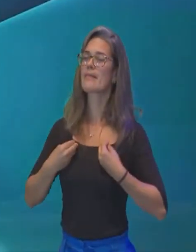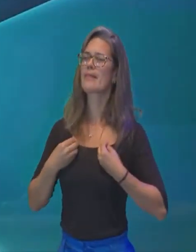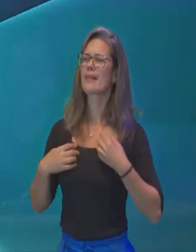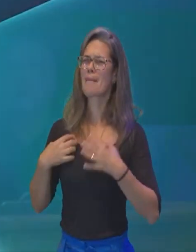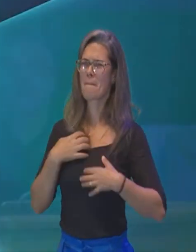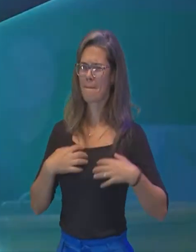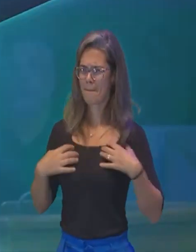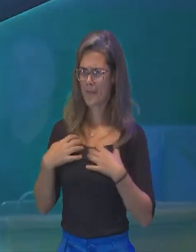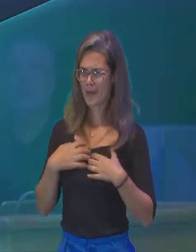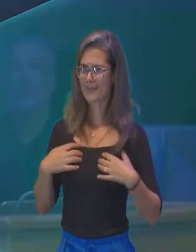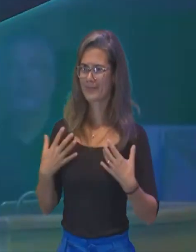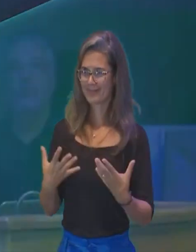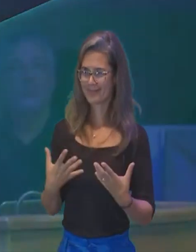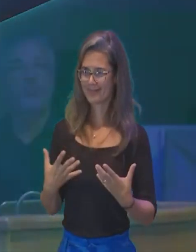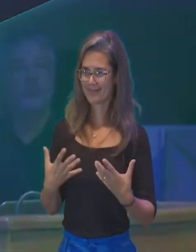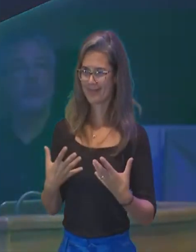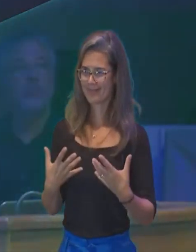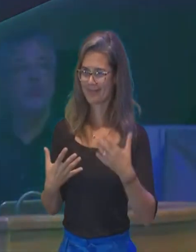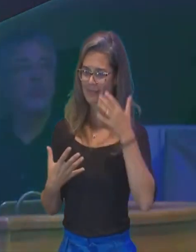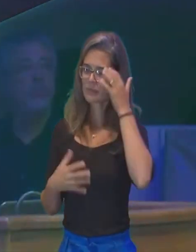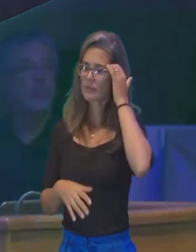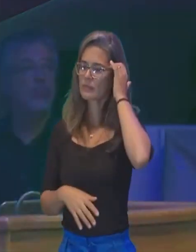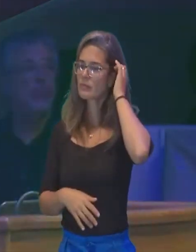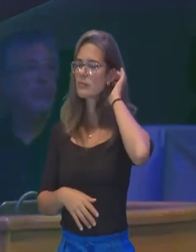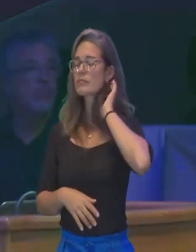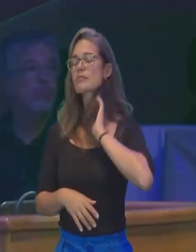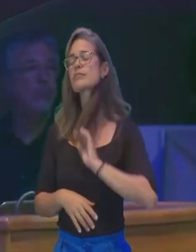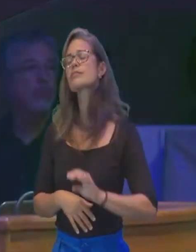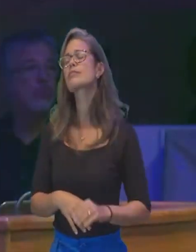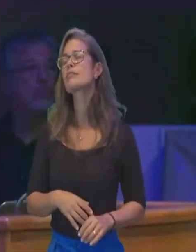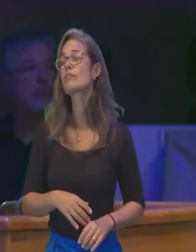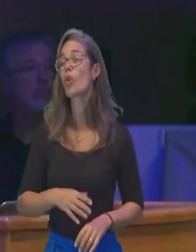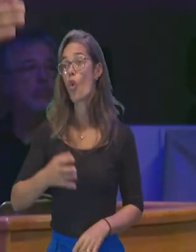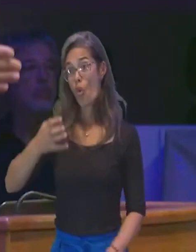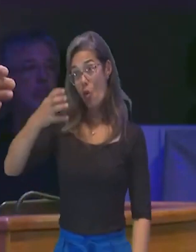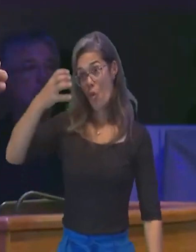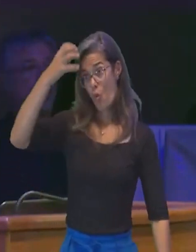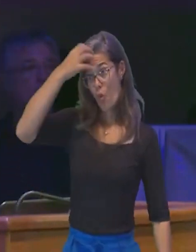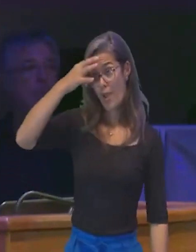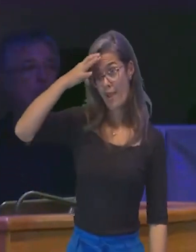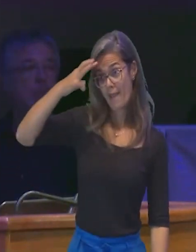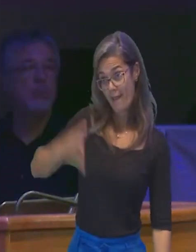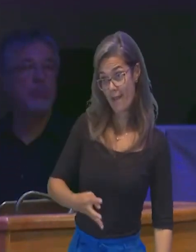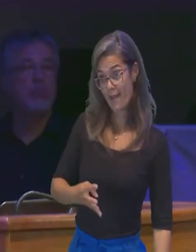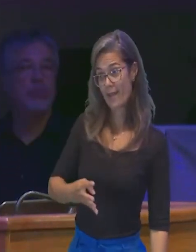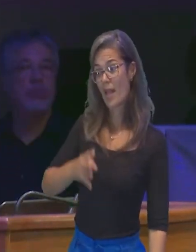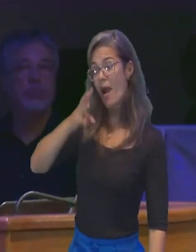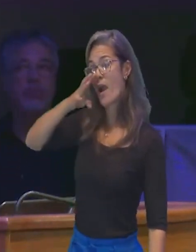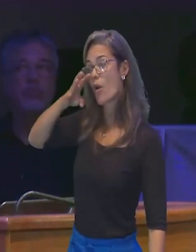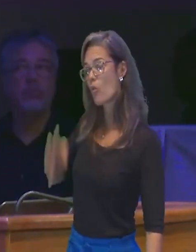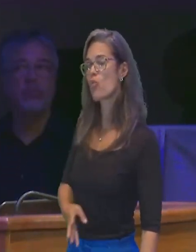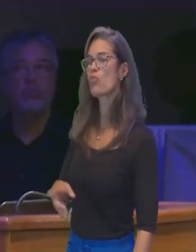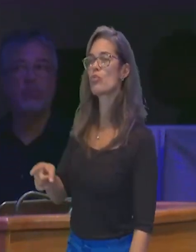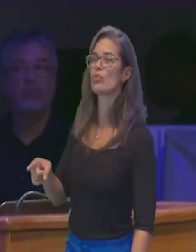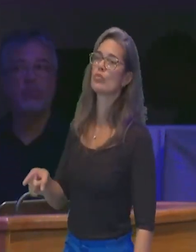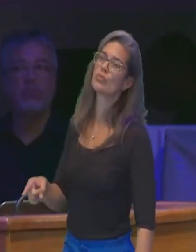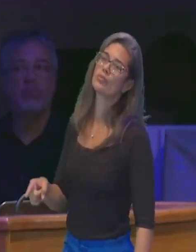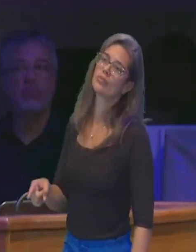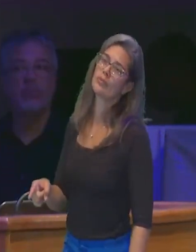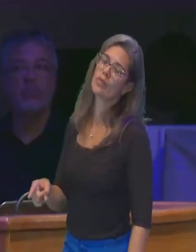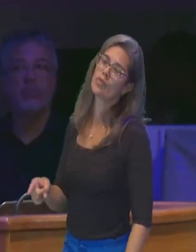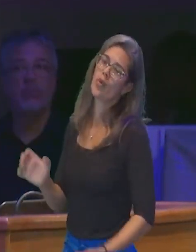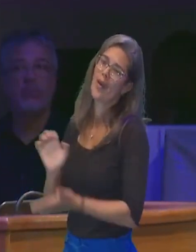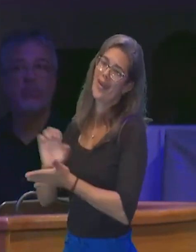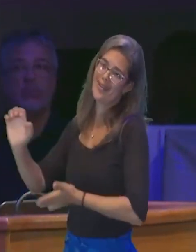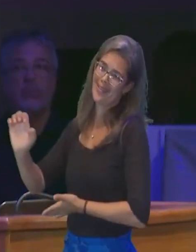foi chamado de perturbador de Israel. E logo ele respondeu: perturbador és tu e a casa de teu pai, disse ele. Não